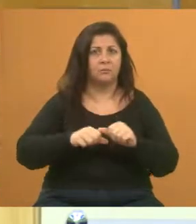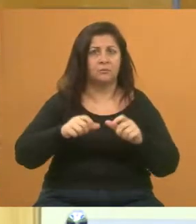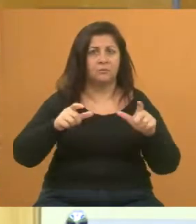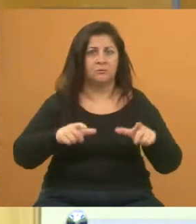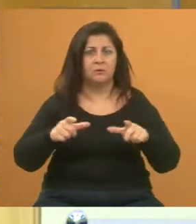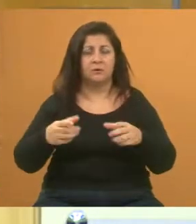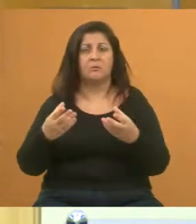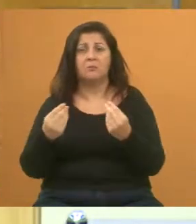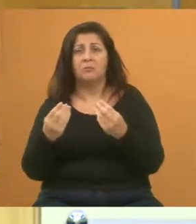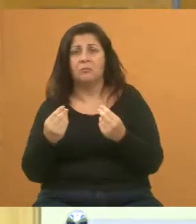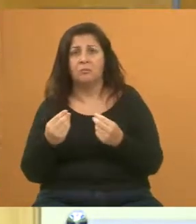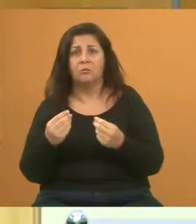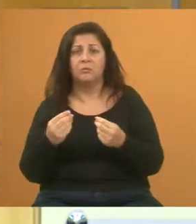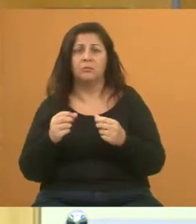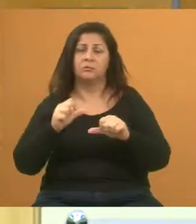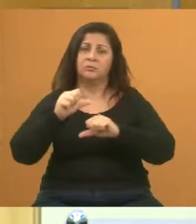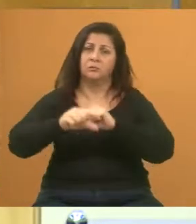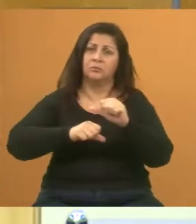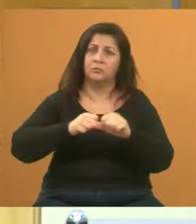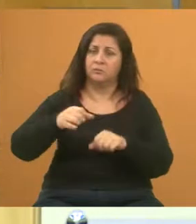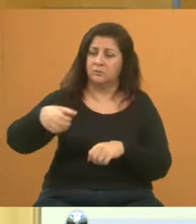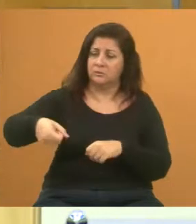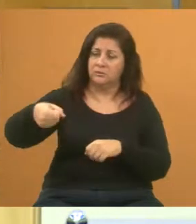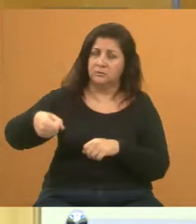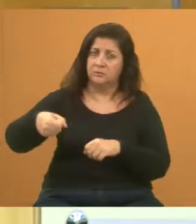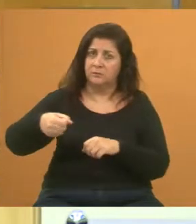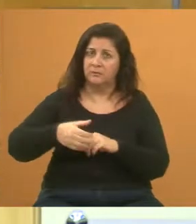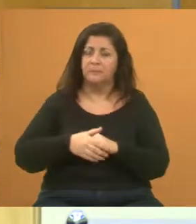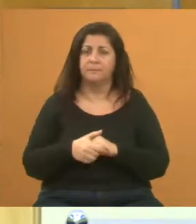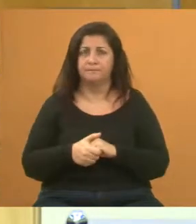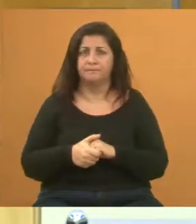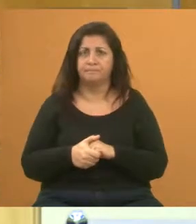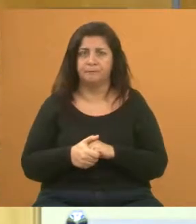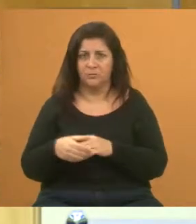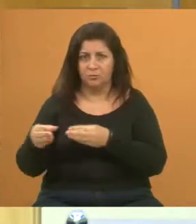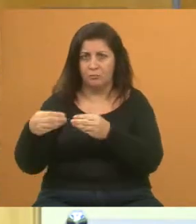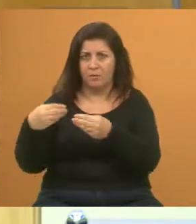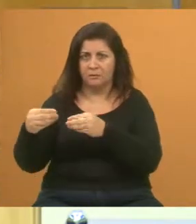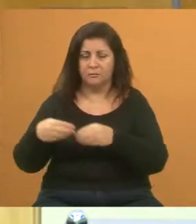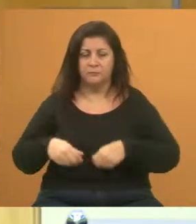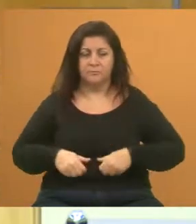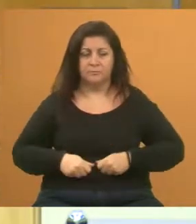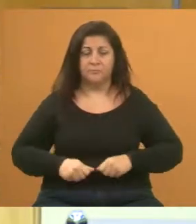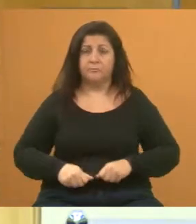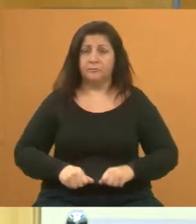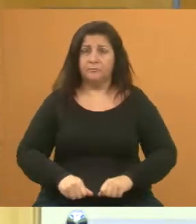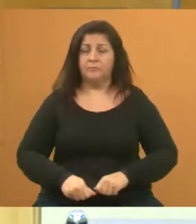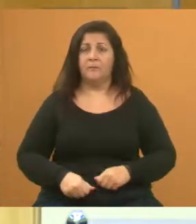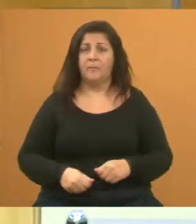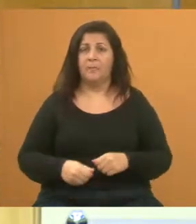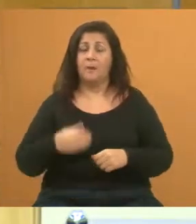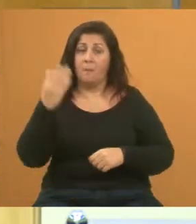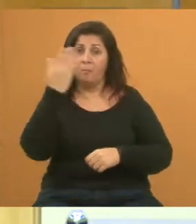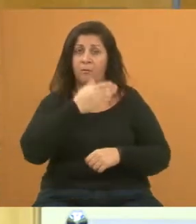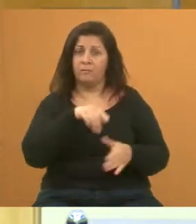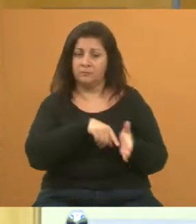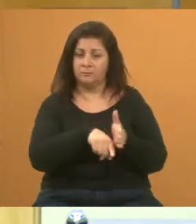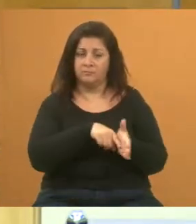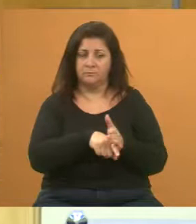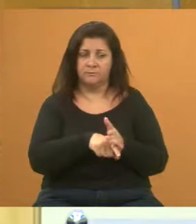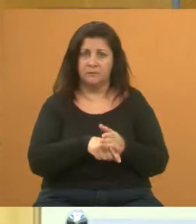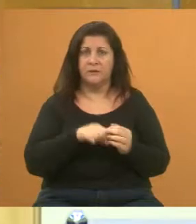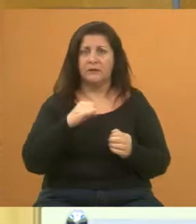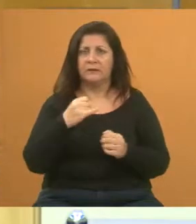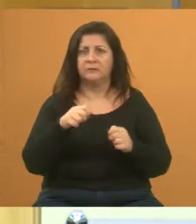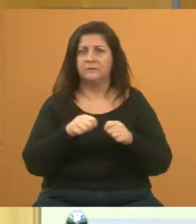Muitos já trocaram a sacolinha, muitas pessoas... E foi provado na pesquisa, e se a gente fizer uma pesquisa sobre os